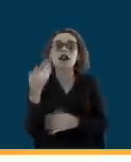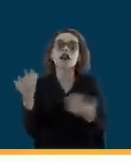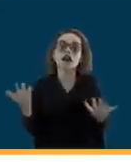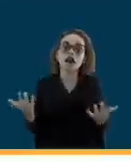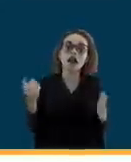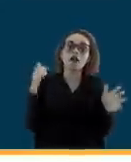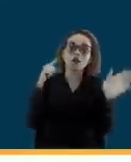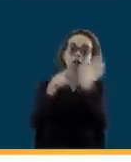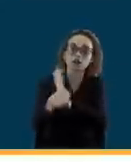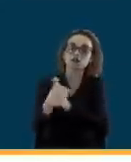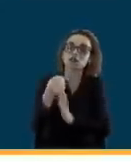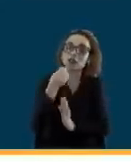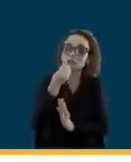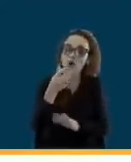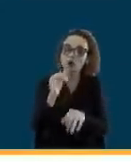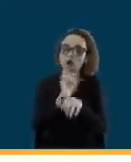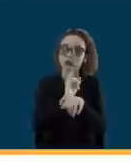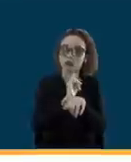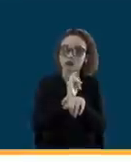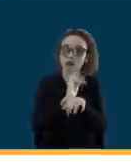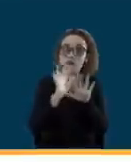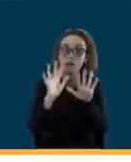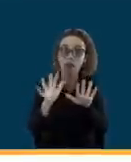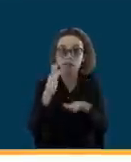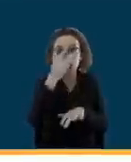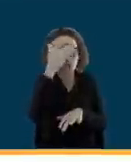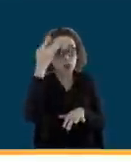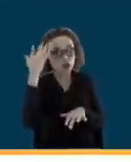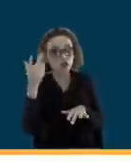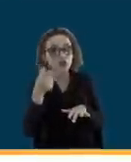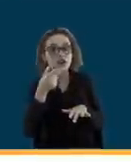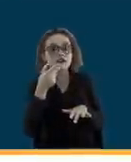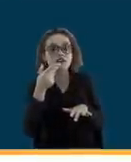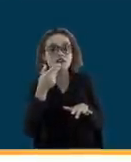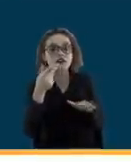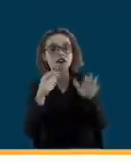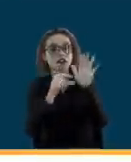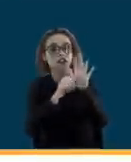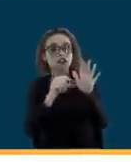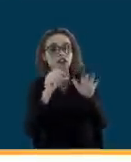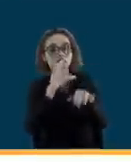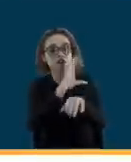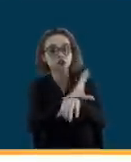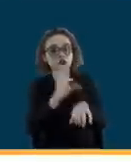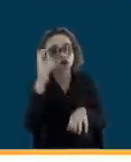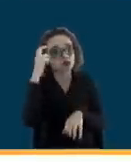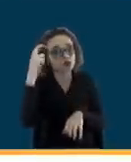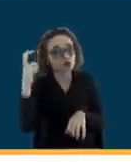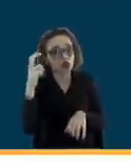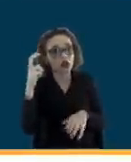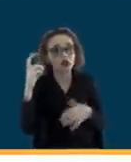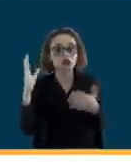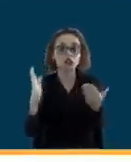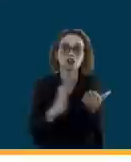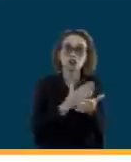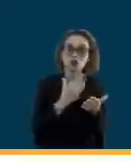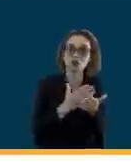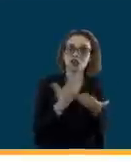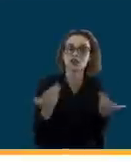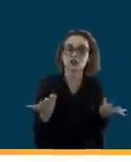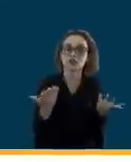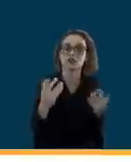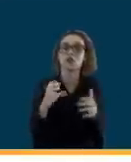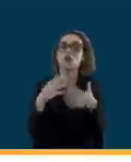aqui no YouTube que fala, não, mas o pessoal fala do ativos culturais, sempre dá o exemplo ou do ingresso ou do livro. E quais são as